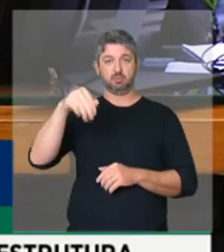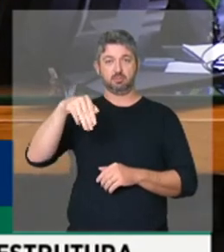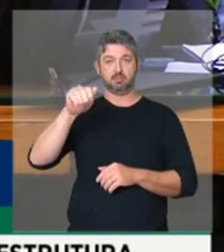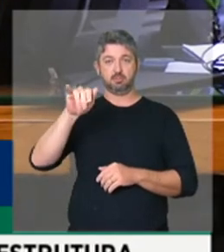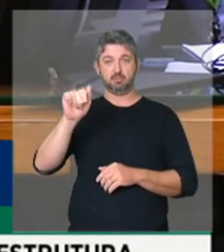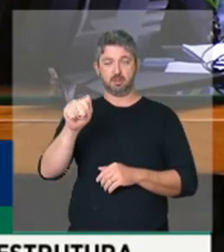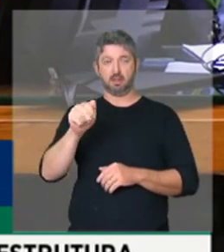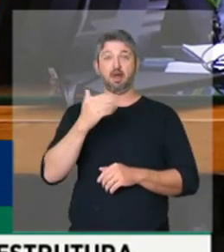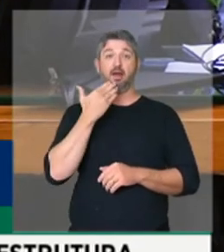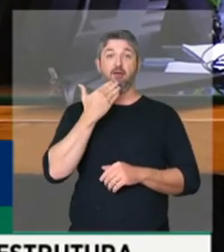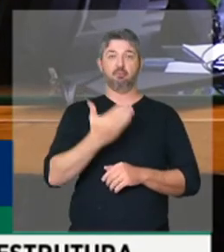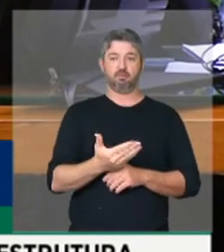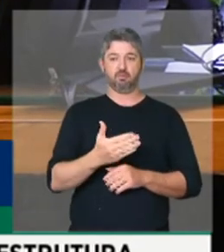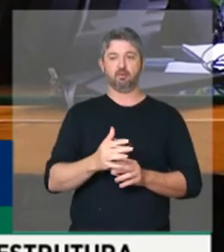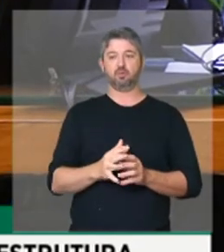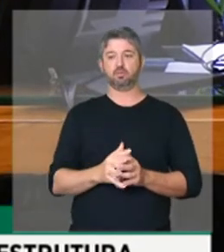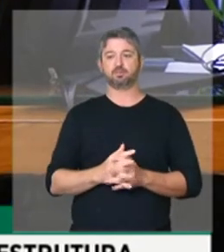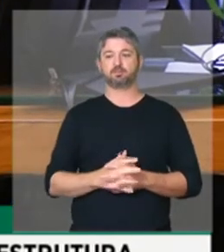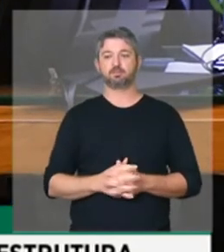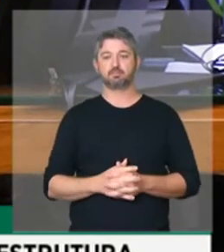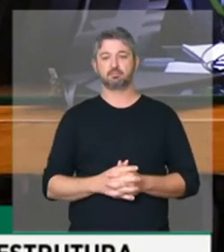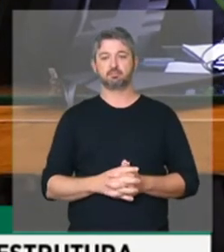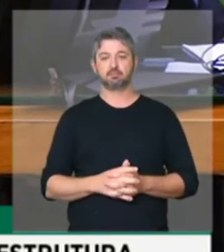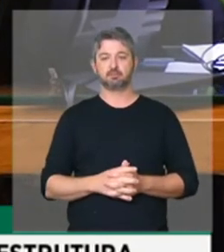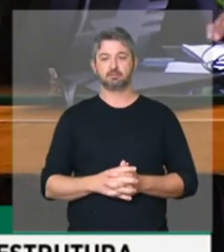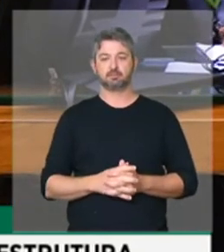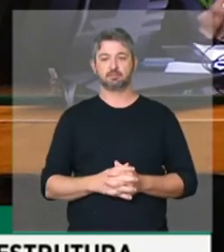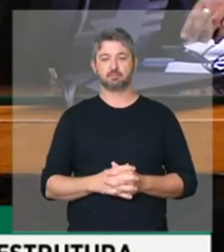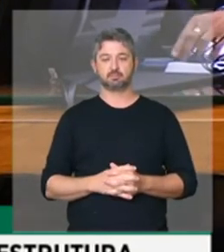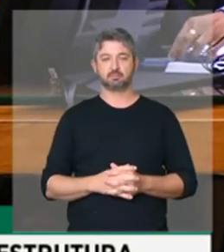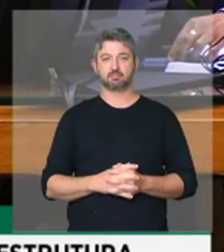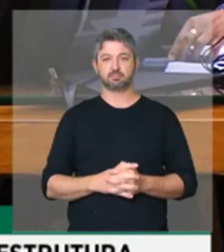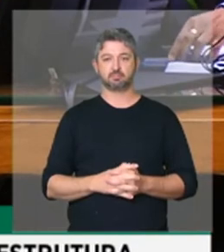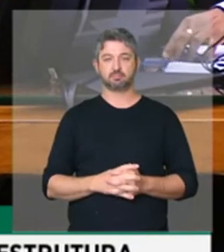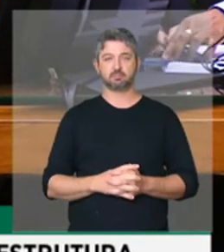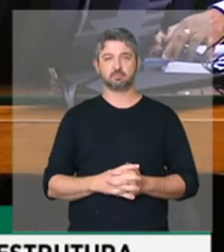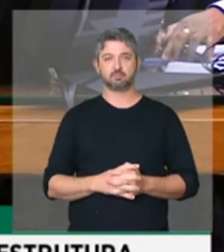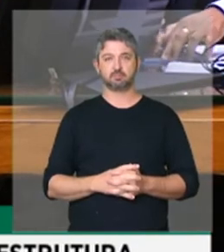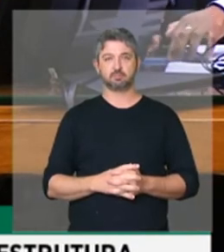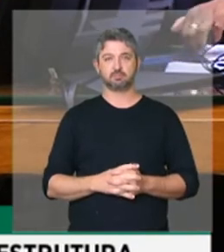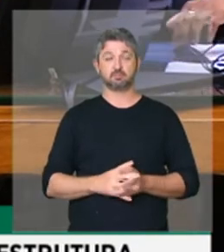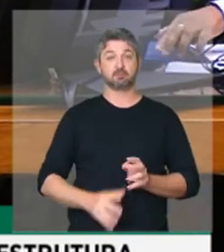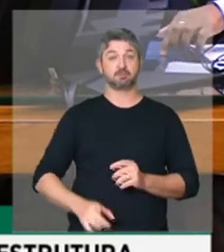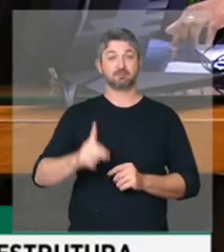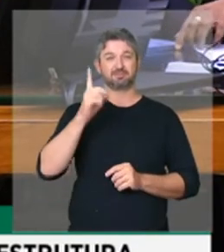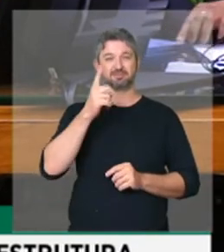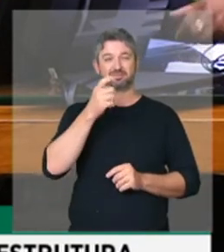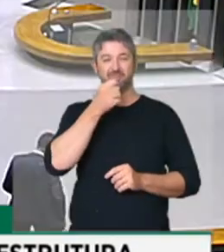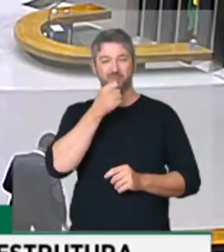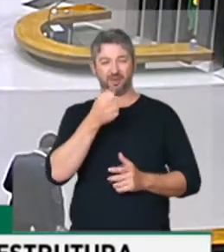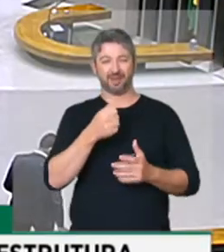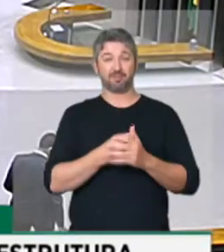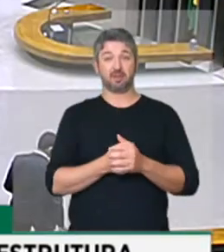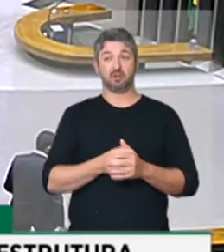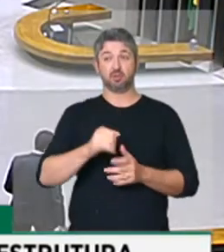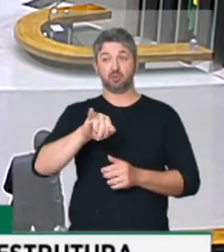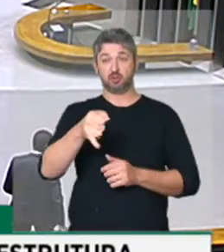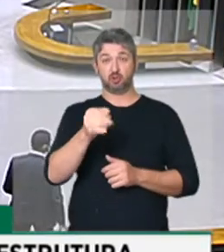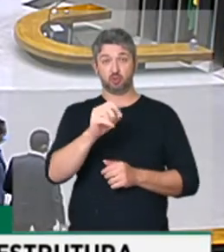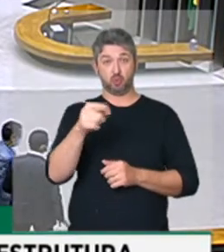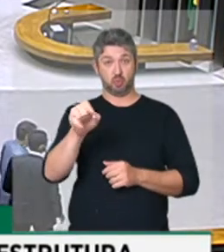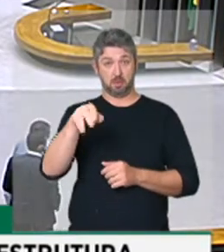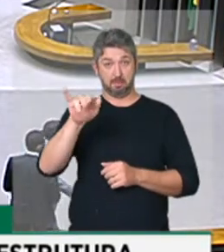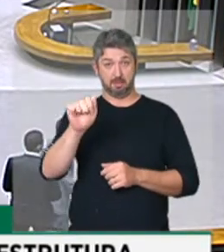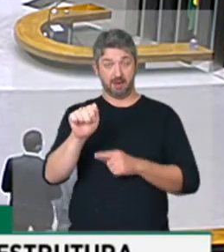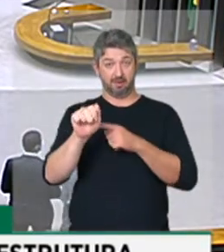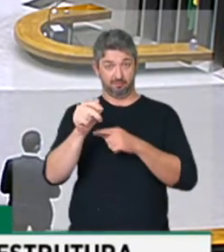a favor. Tem Vossa Excelência a palavra, deputado João Maia. O deputado João Maia é justamente o autor desse